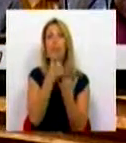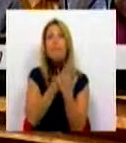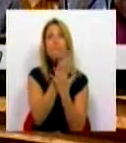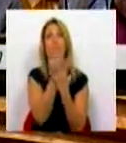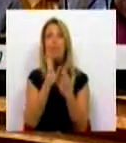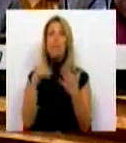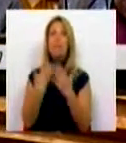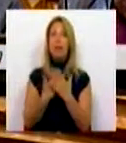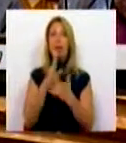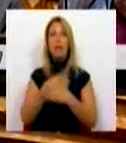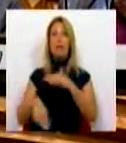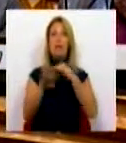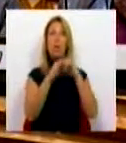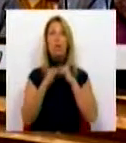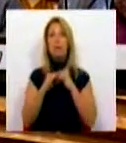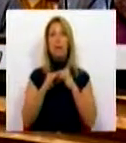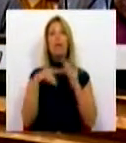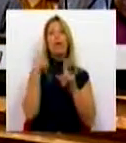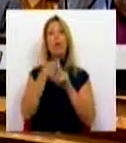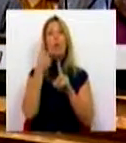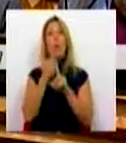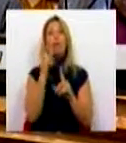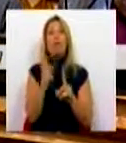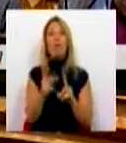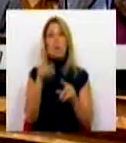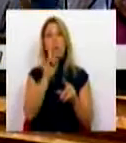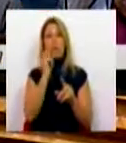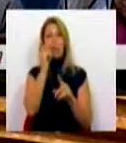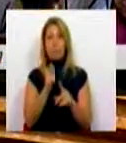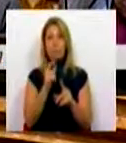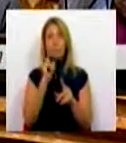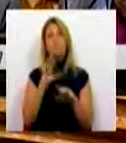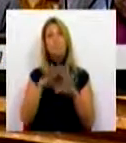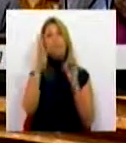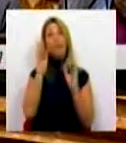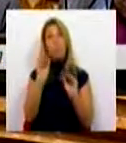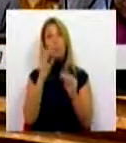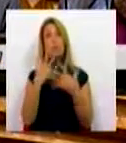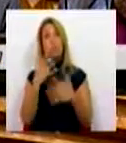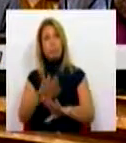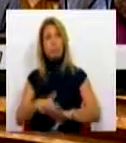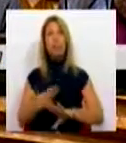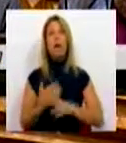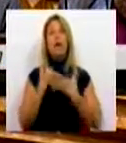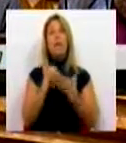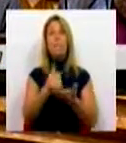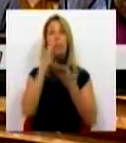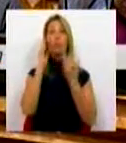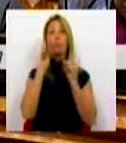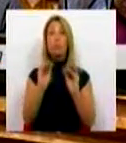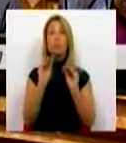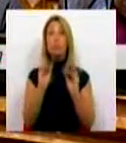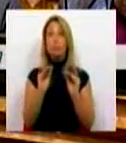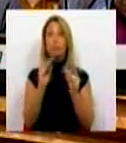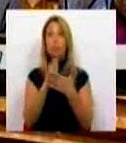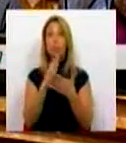e combater a violência de género. No que diz respeito à educação, salientar o reforço das bolsas de estudo, a generalização do